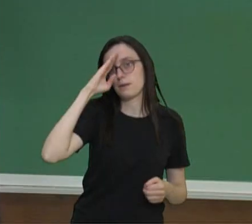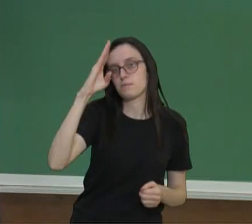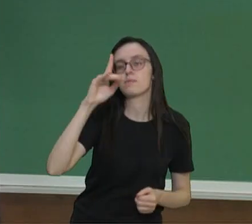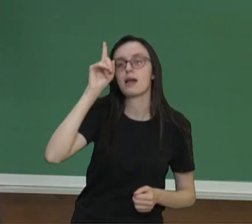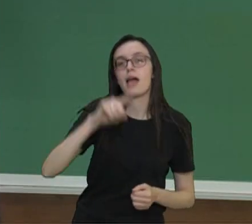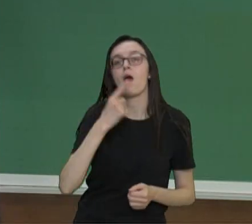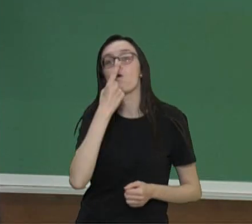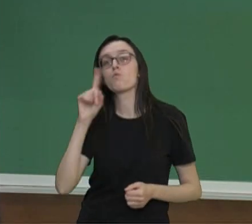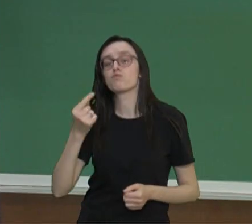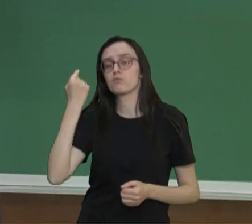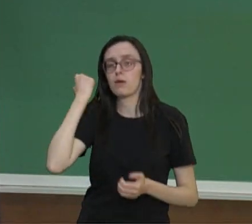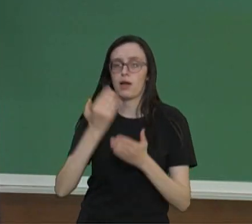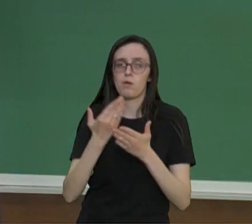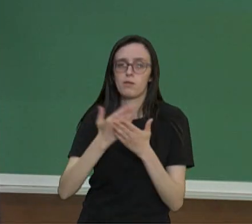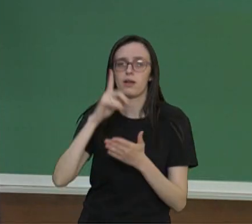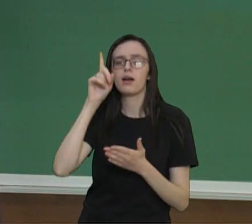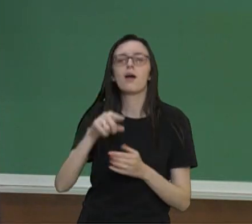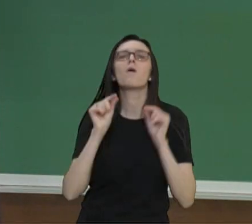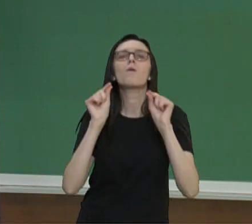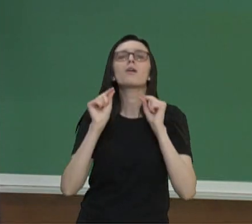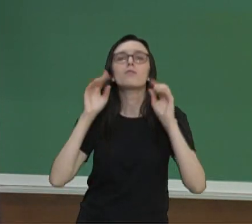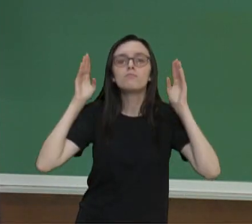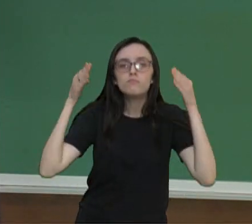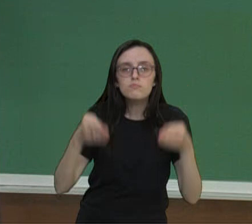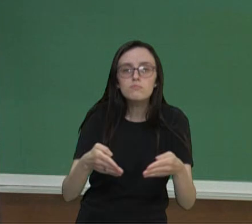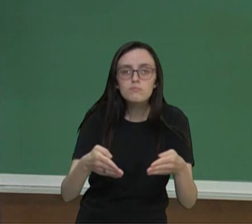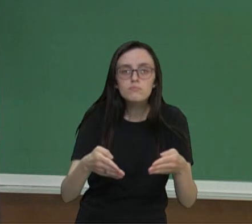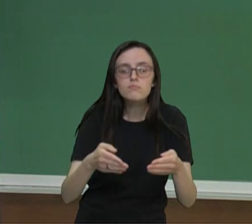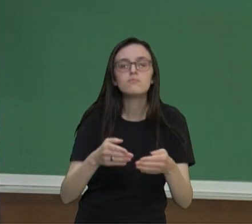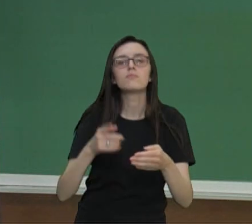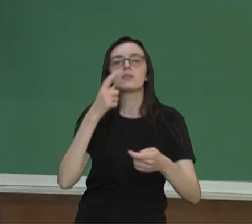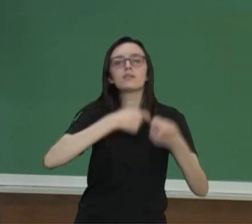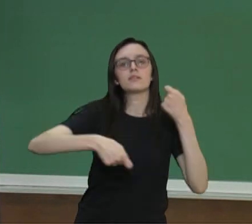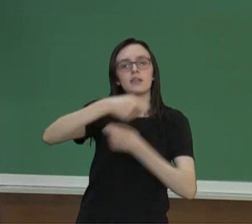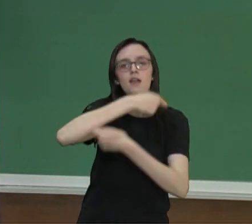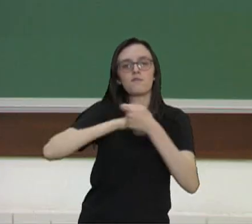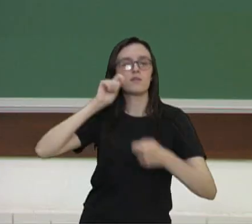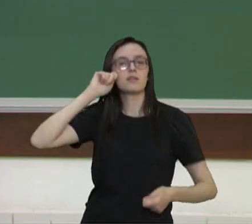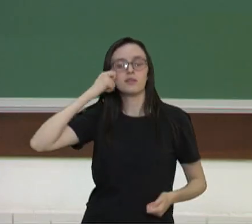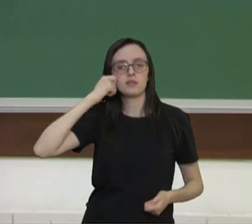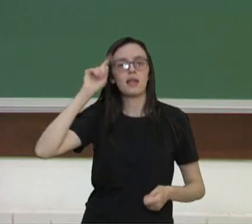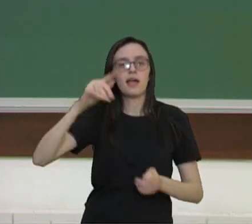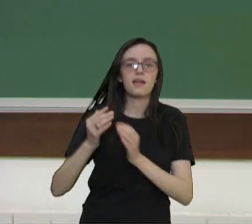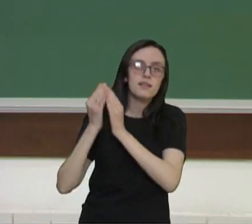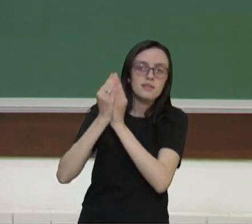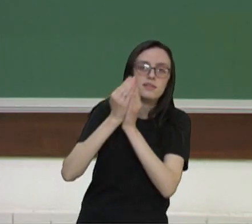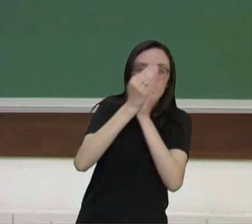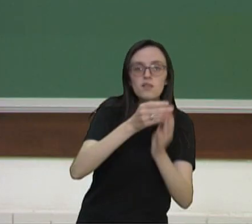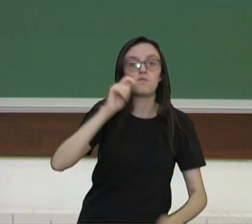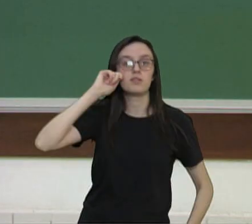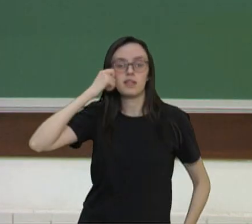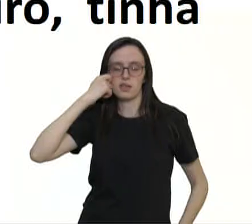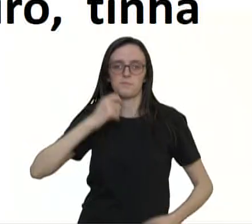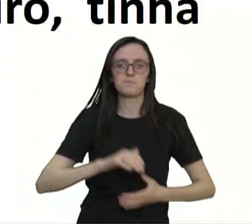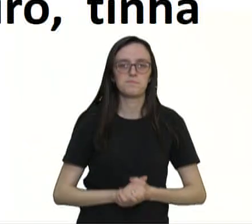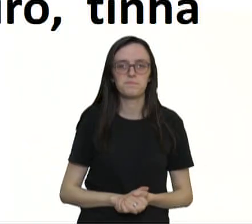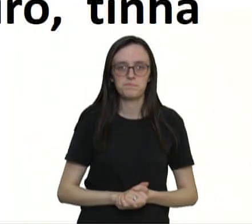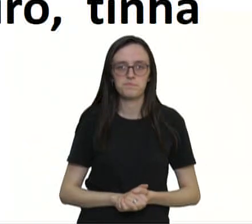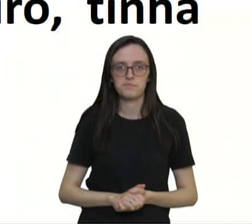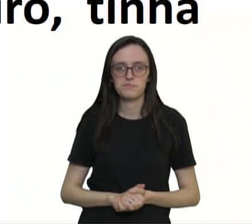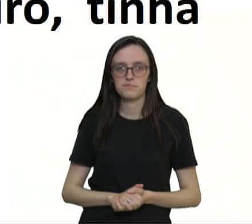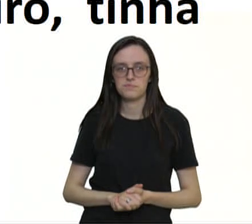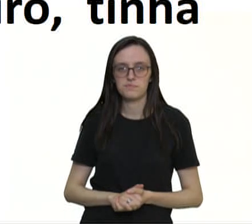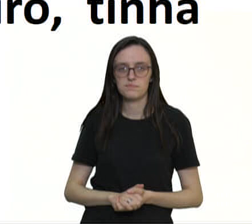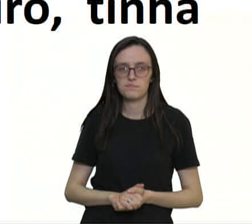a última aula, que foi basicamente sobre tráfico negreiro, sobre o navio negreiro. Olha aí, o